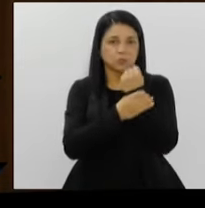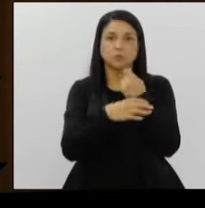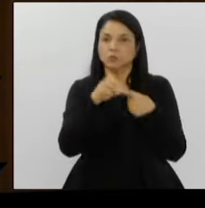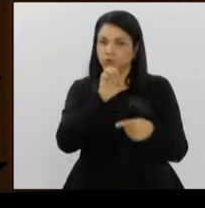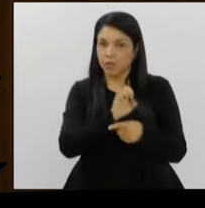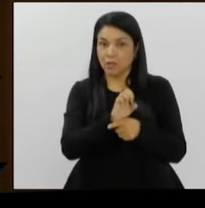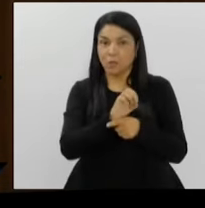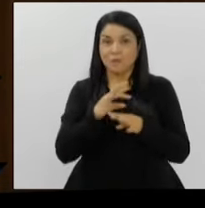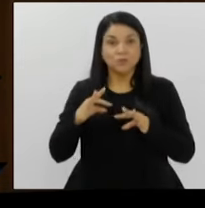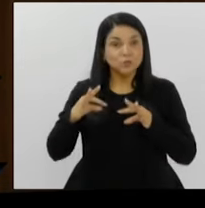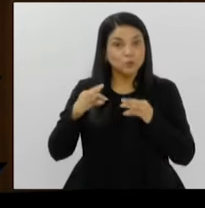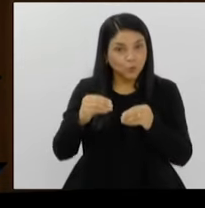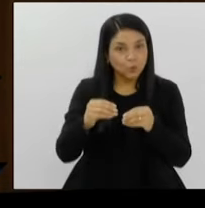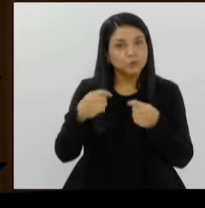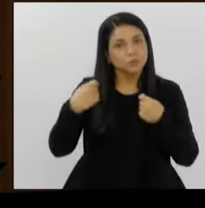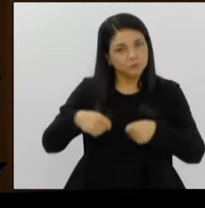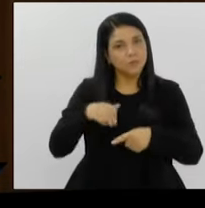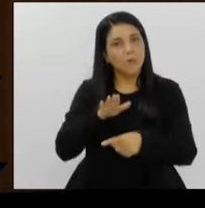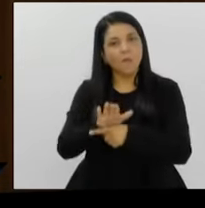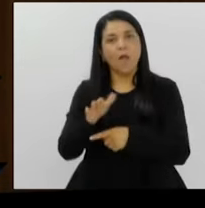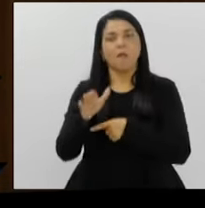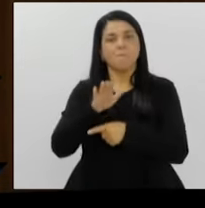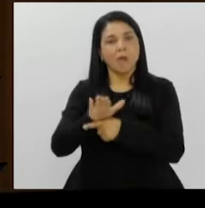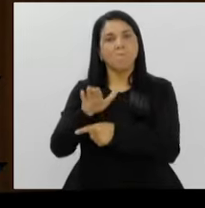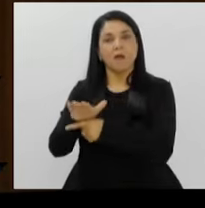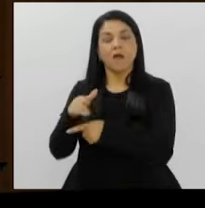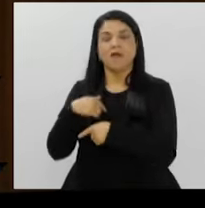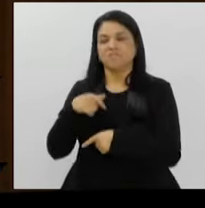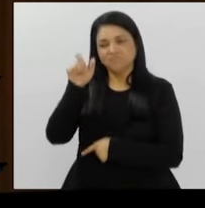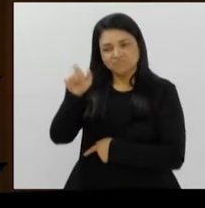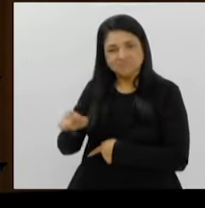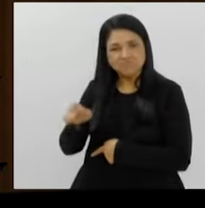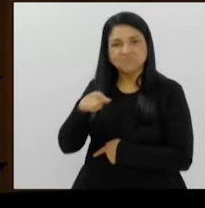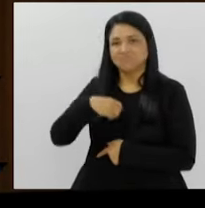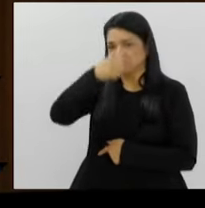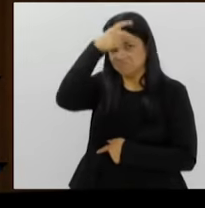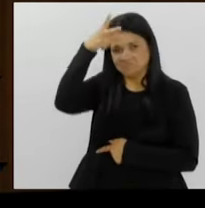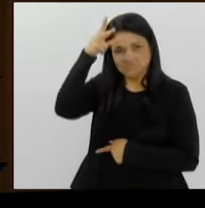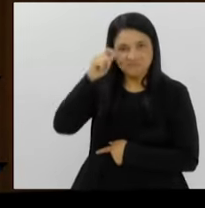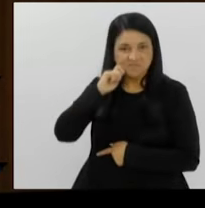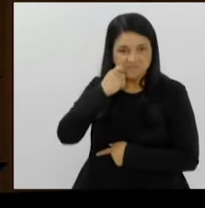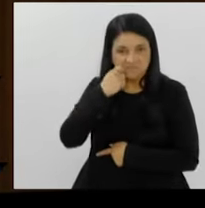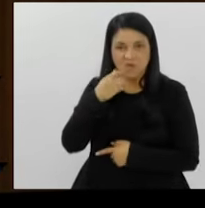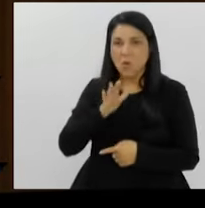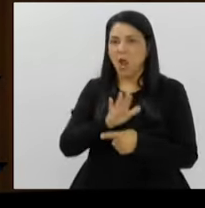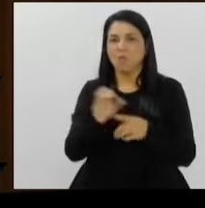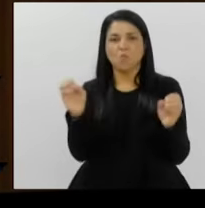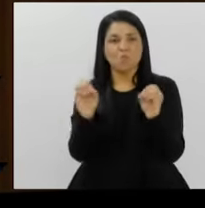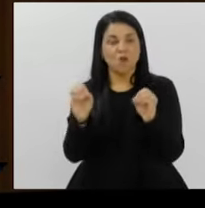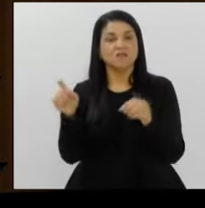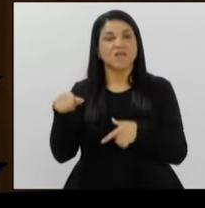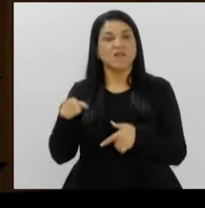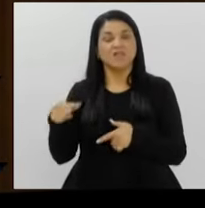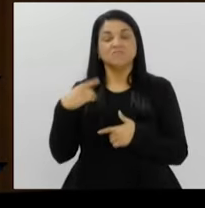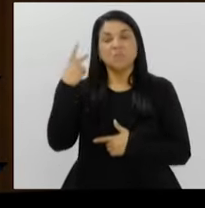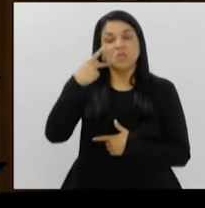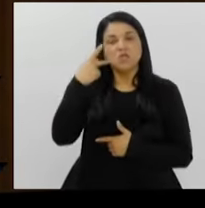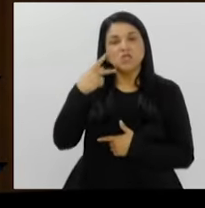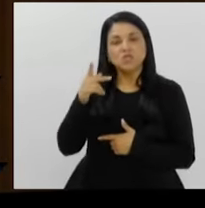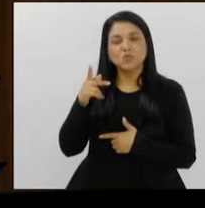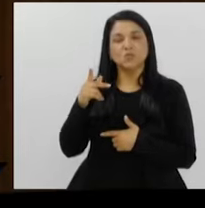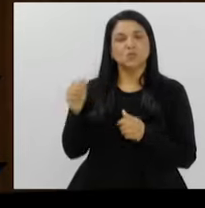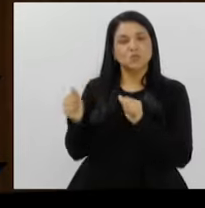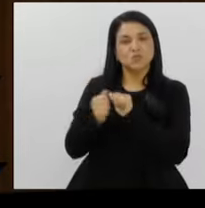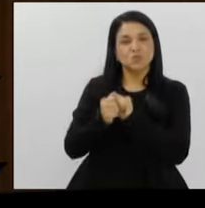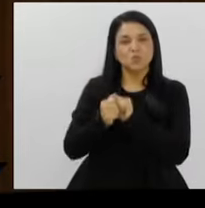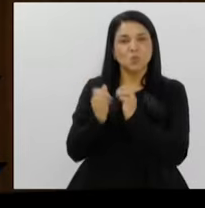É dever de todos. E ele não contribui em nada, pelo contrário. Ele vive da politicagem, rodeado pelos meninos dele, e hoje ele quer